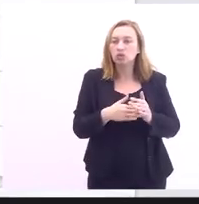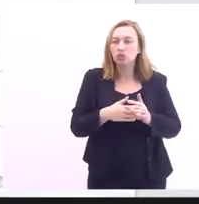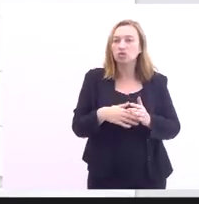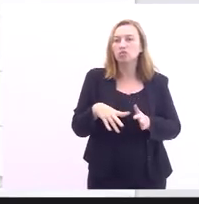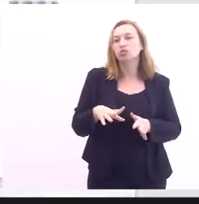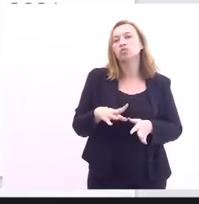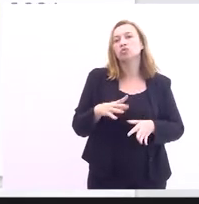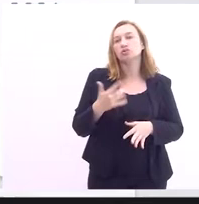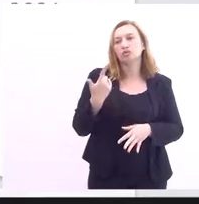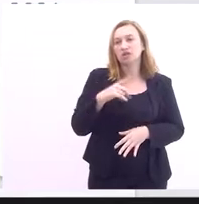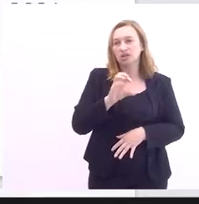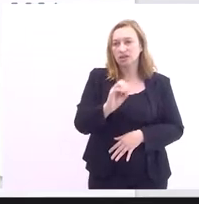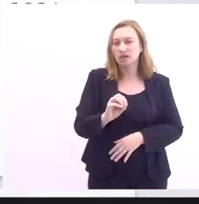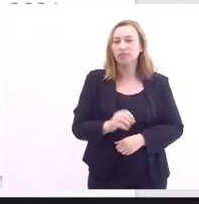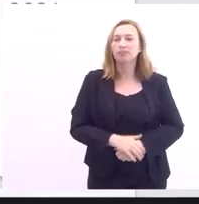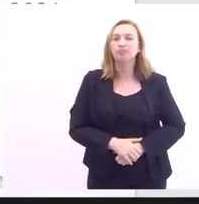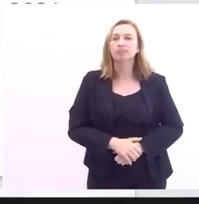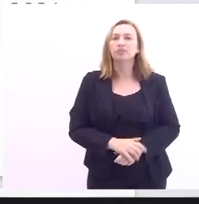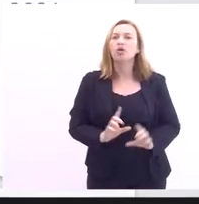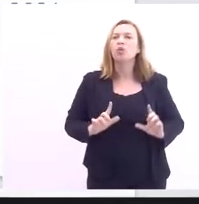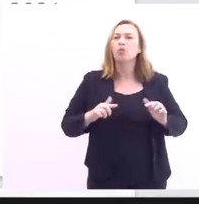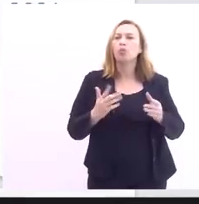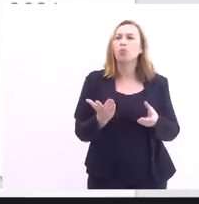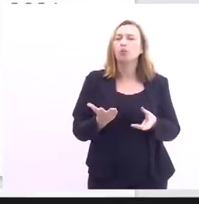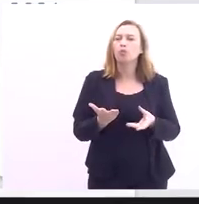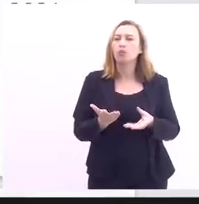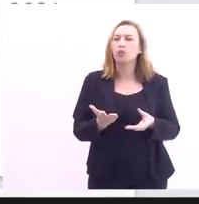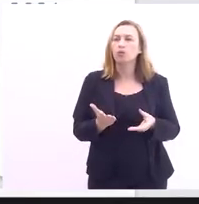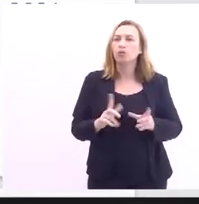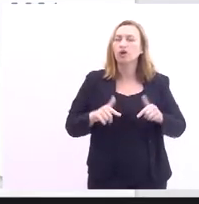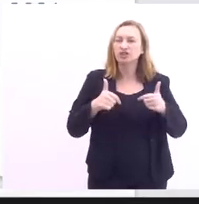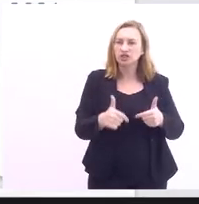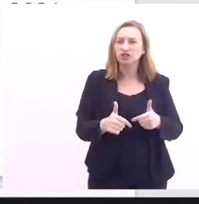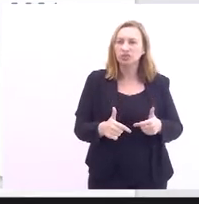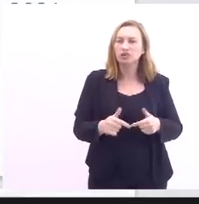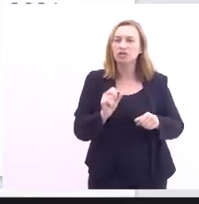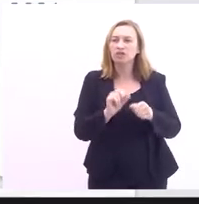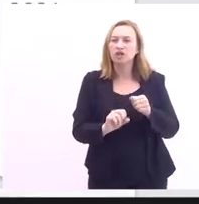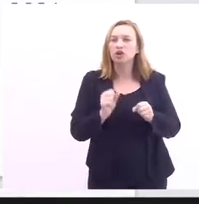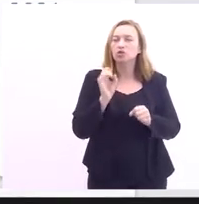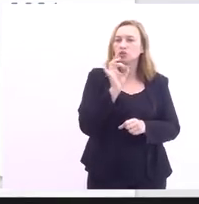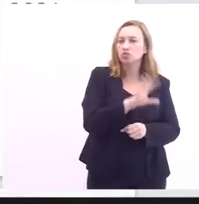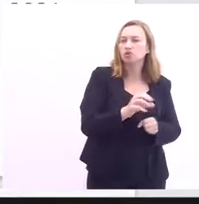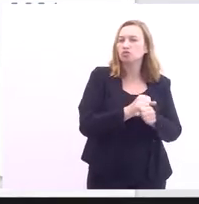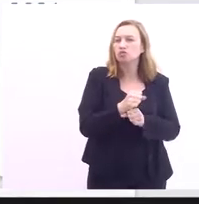atendidos. As ações que foram realizadas nos últimos anos,